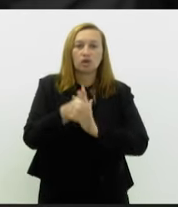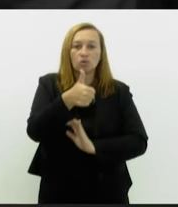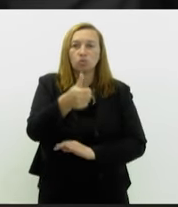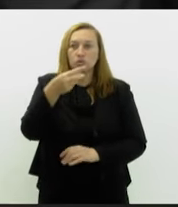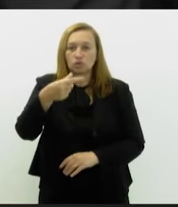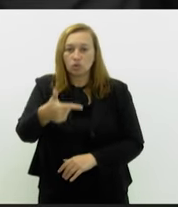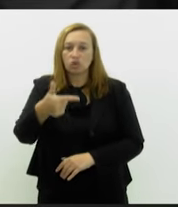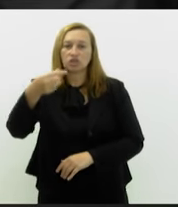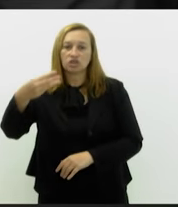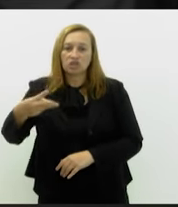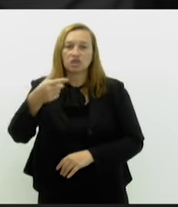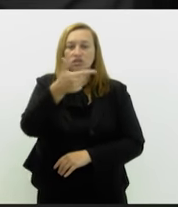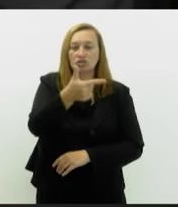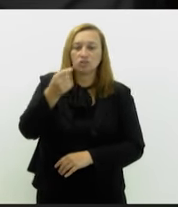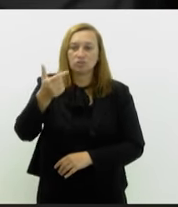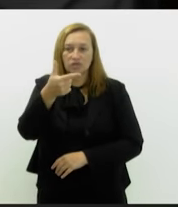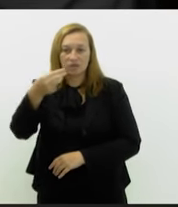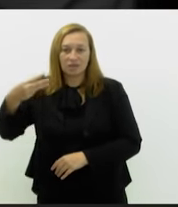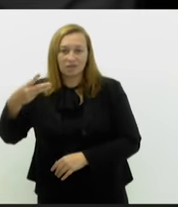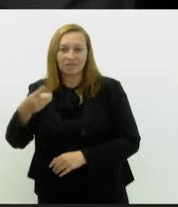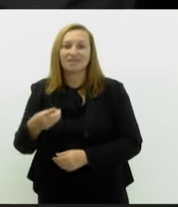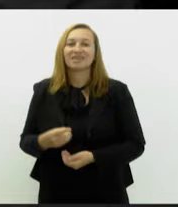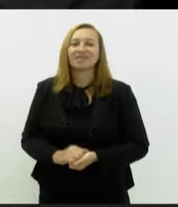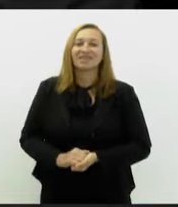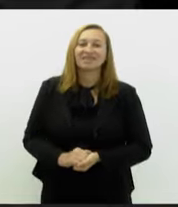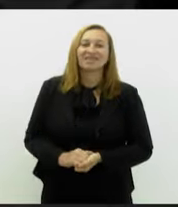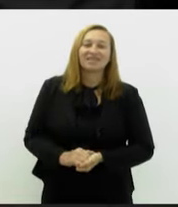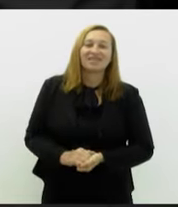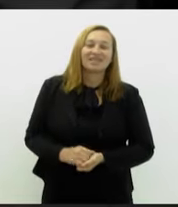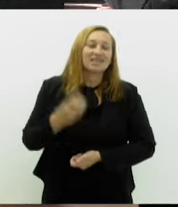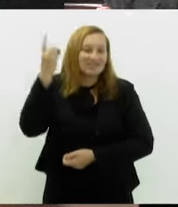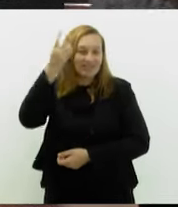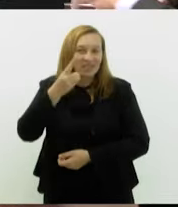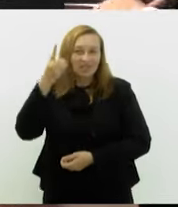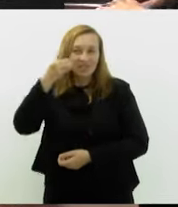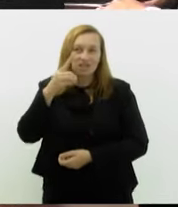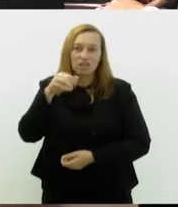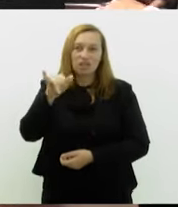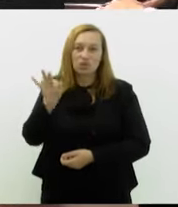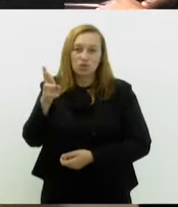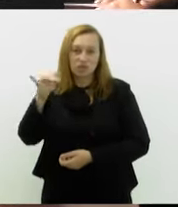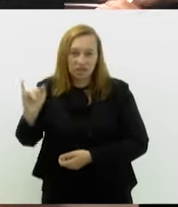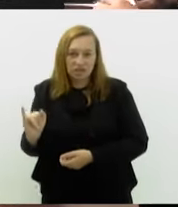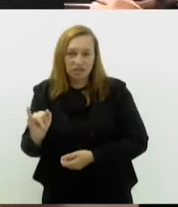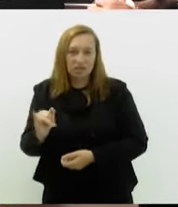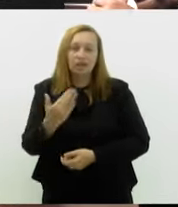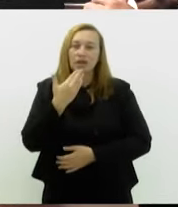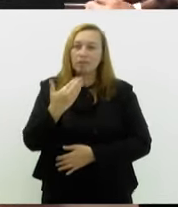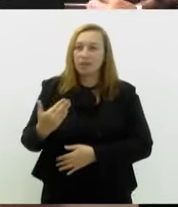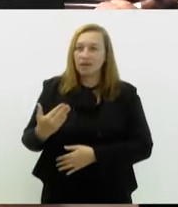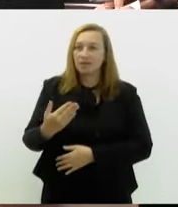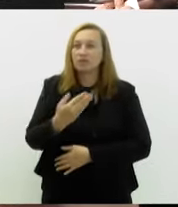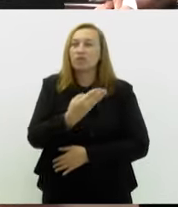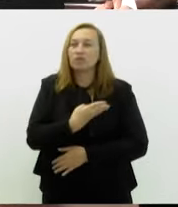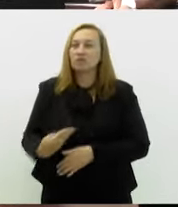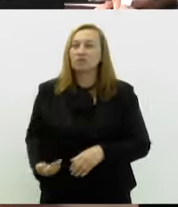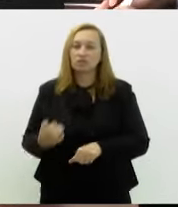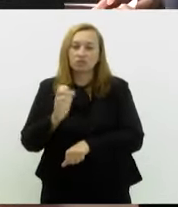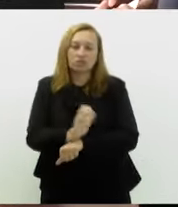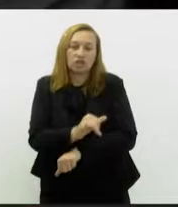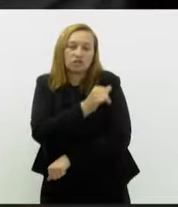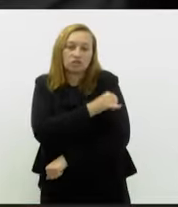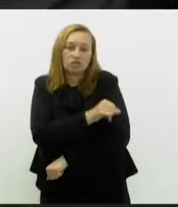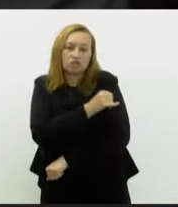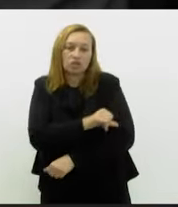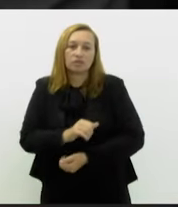número 123 de 2023, de autoria do deputado Yuri, que solicita ao excelentíssimo governador do Estado do